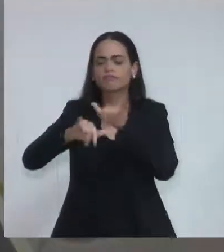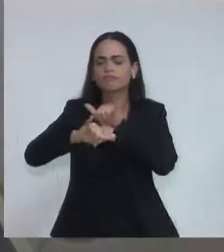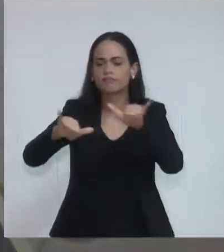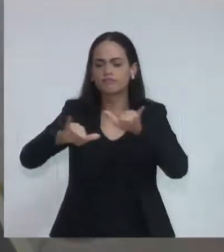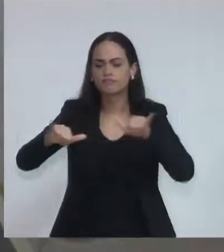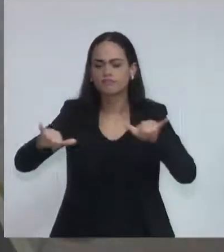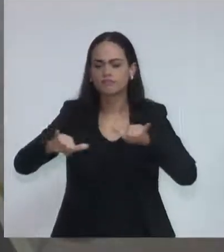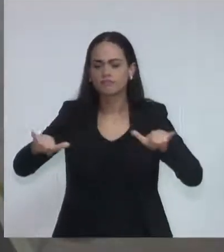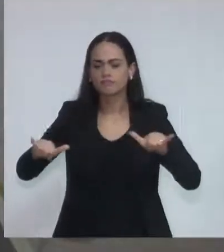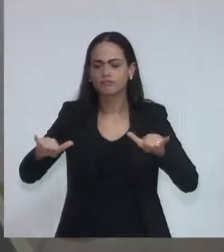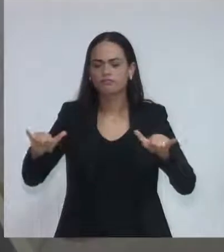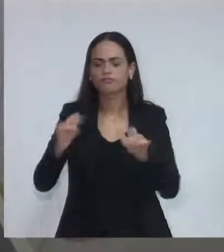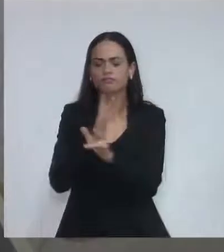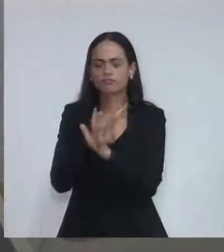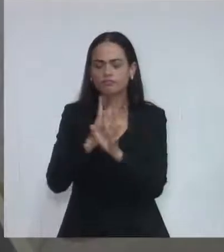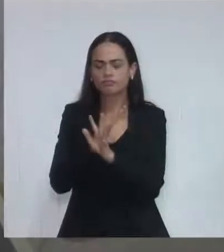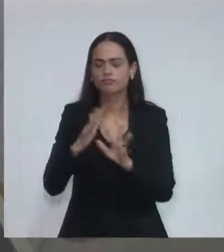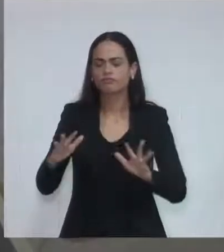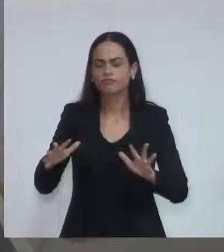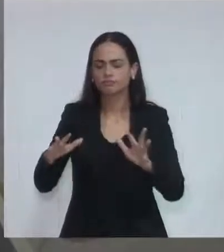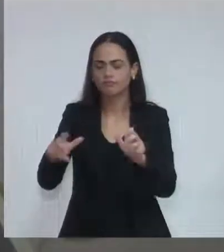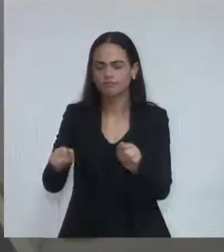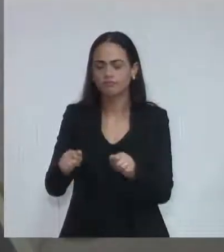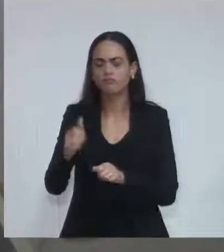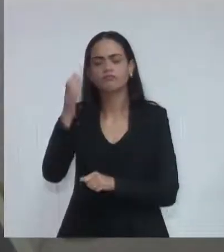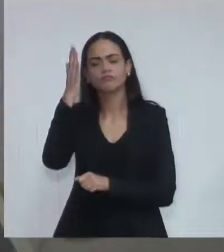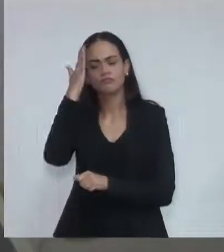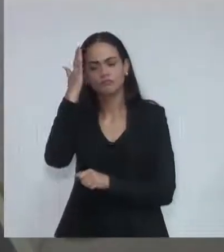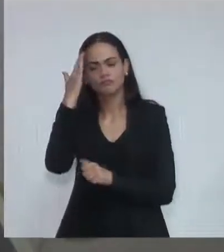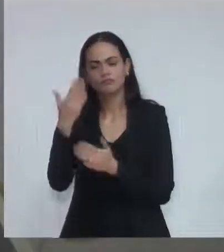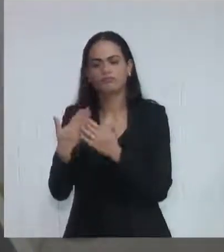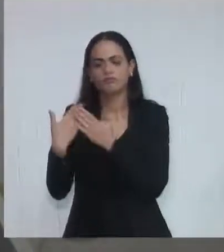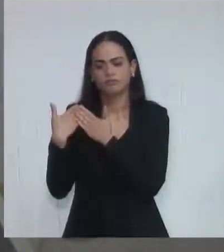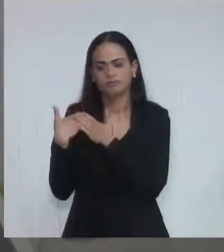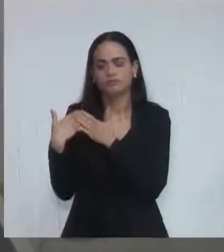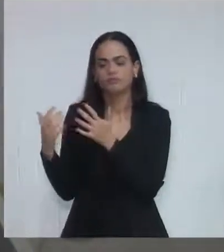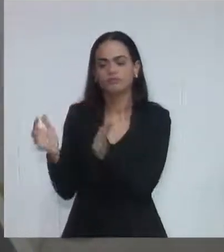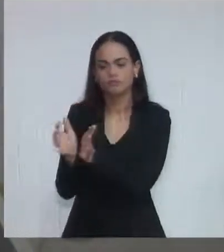ainda que possa parecer ser atribuição deles, pura e simplesmente,